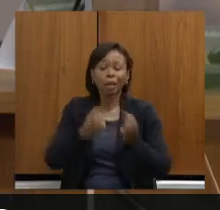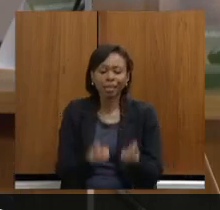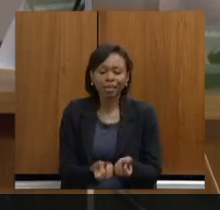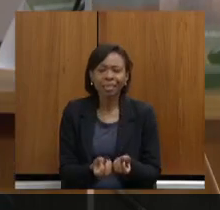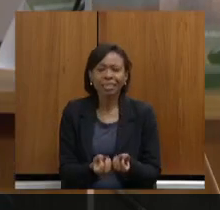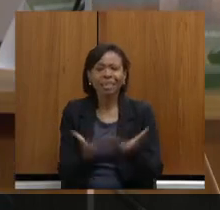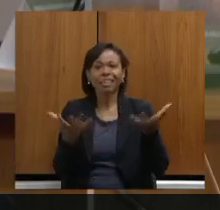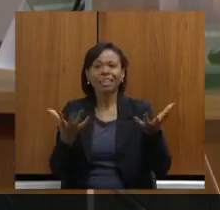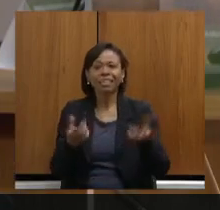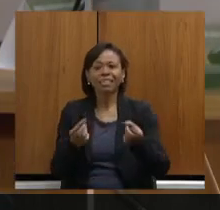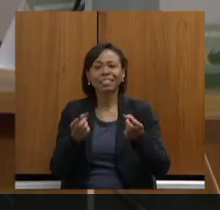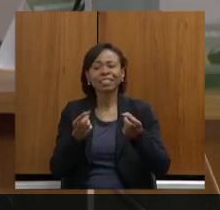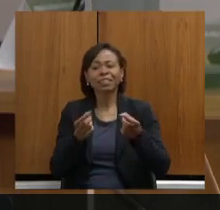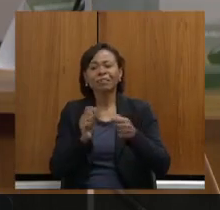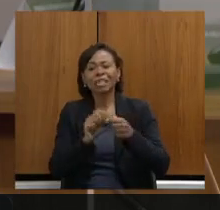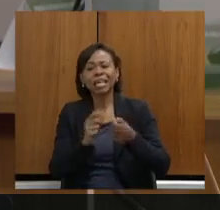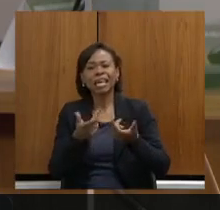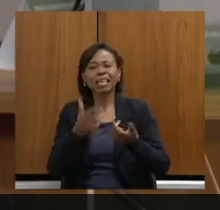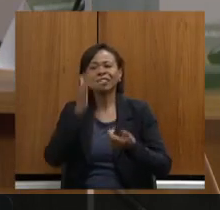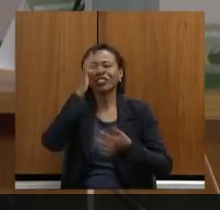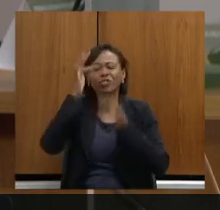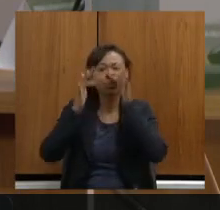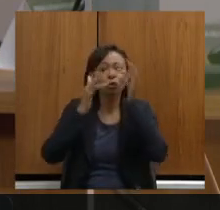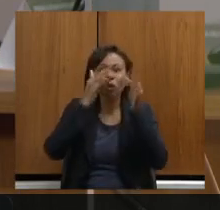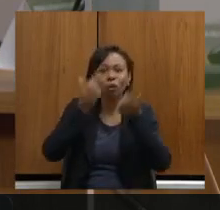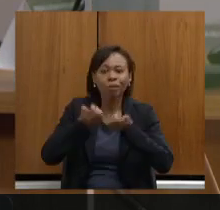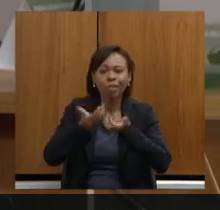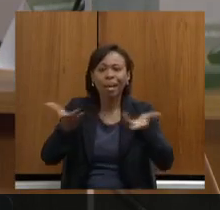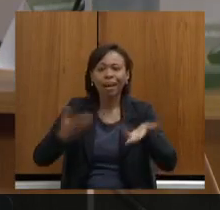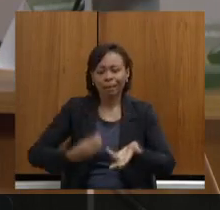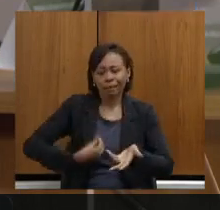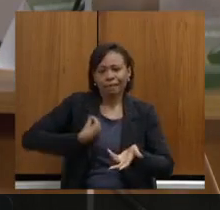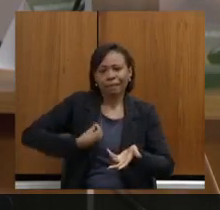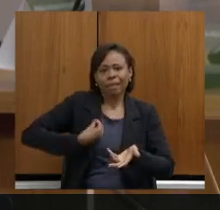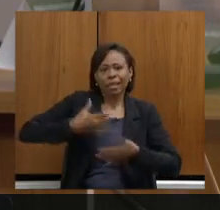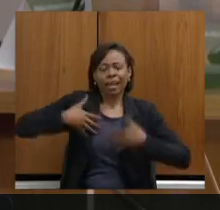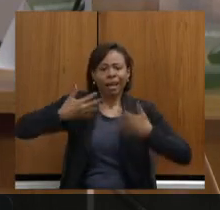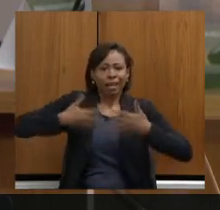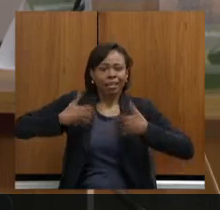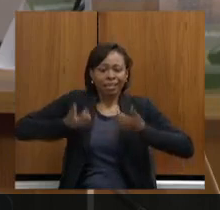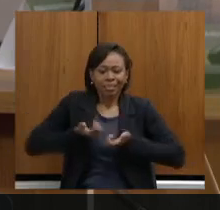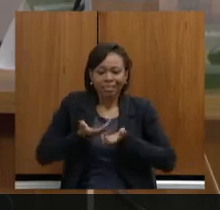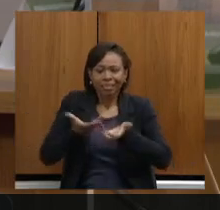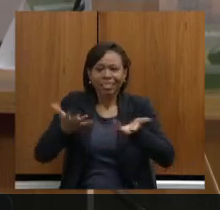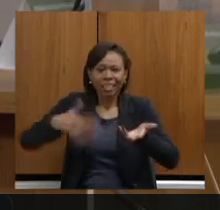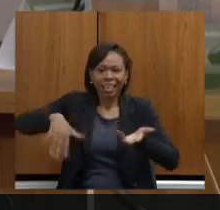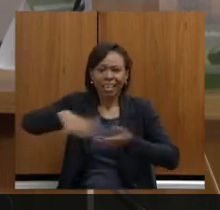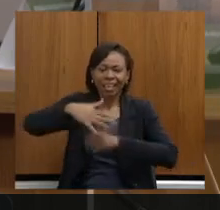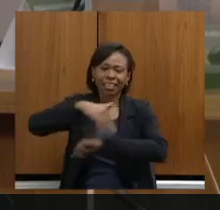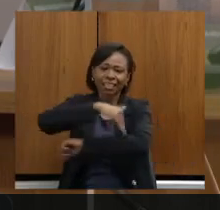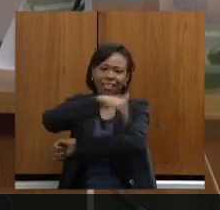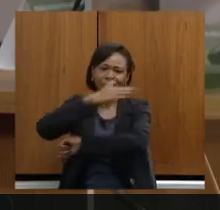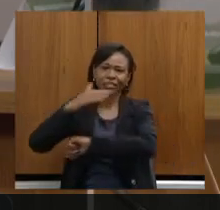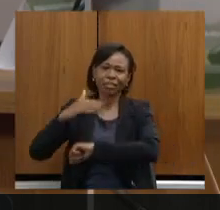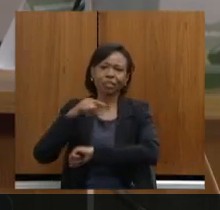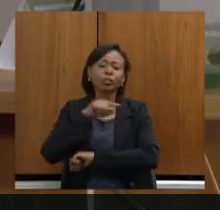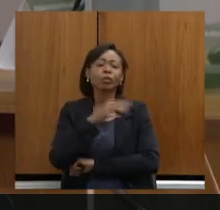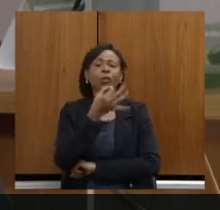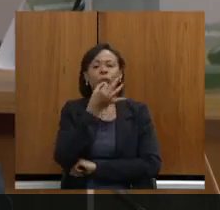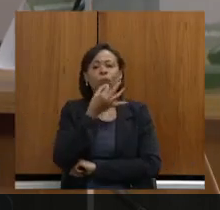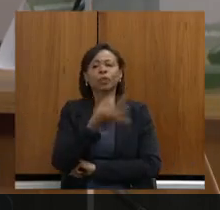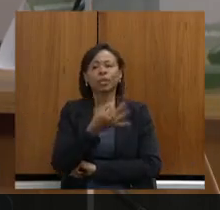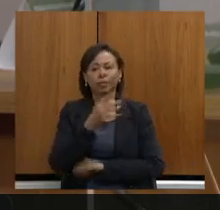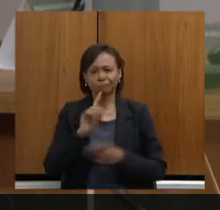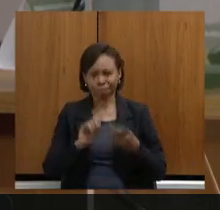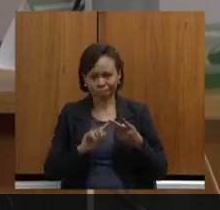flores que estariam cor que trariam vida que trarão alegria para aquela região Então gostaria também de um comentário da senhora